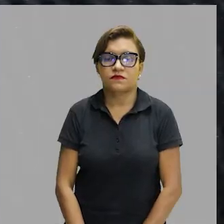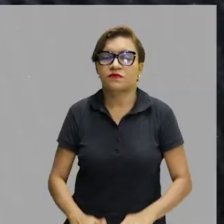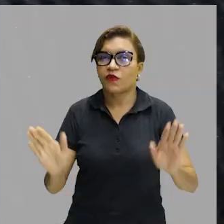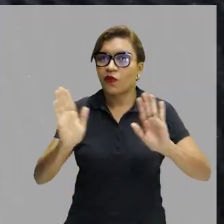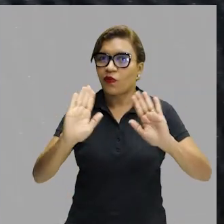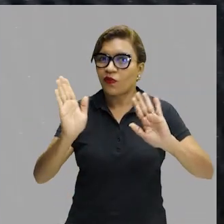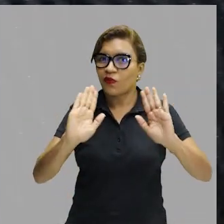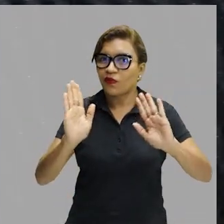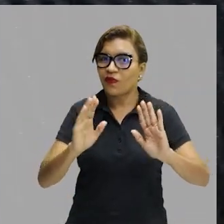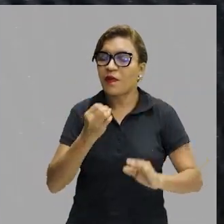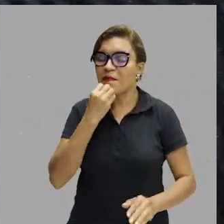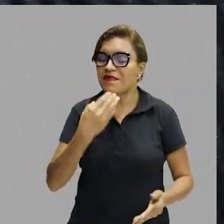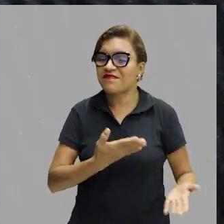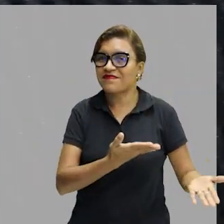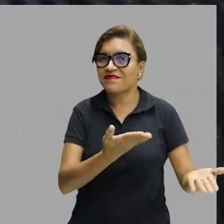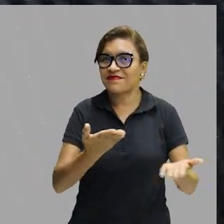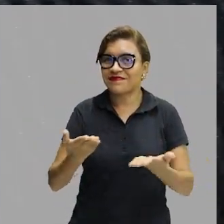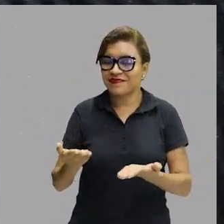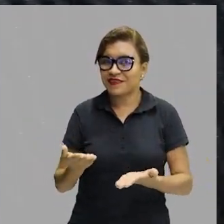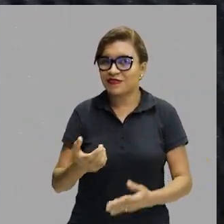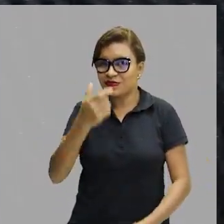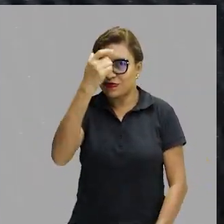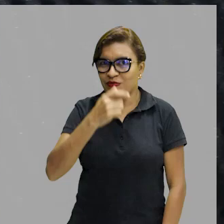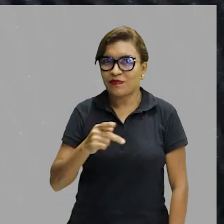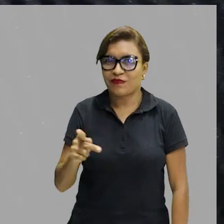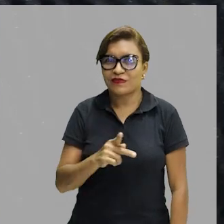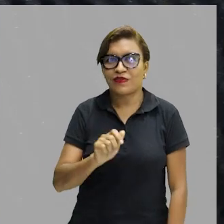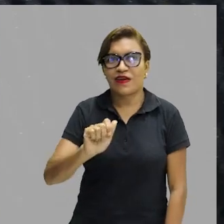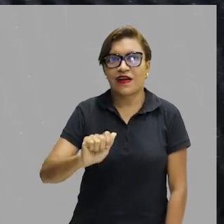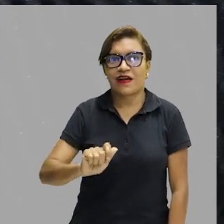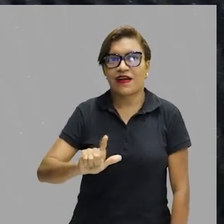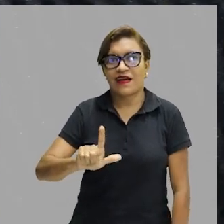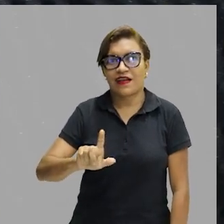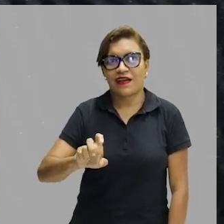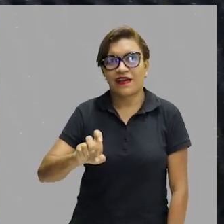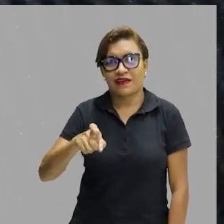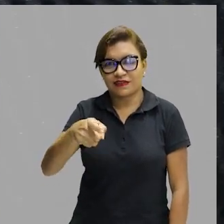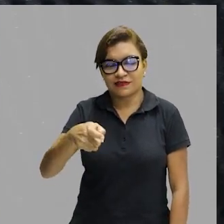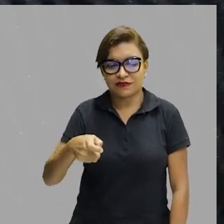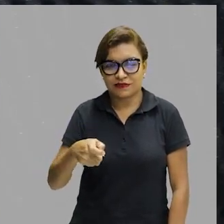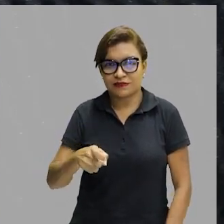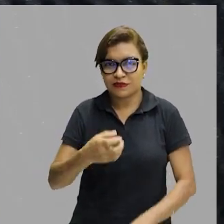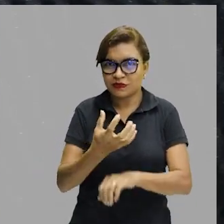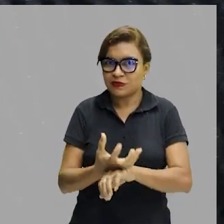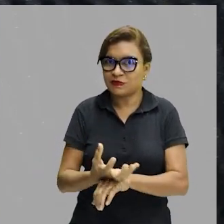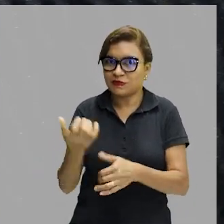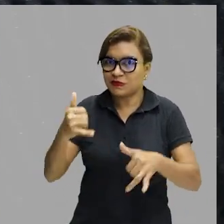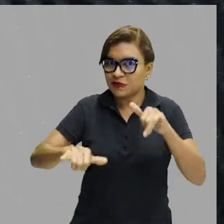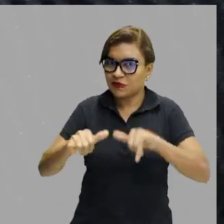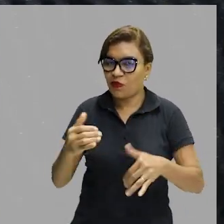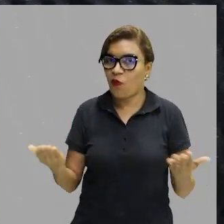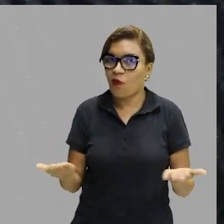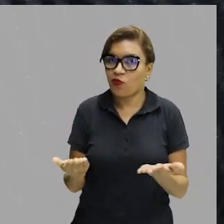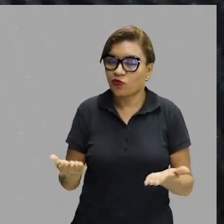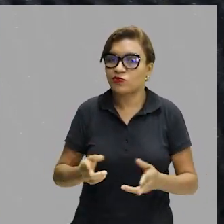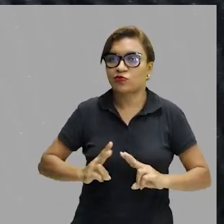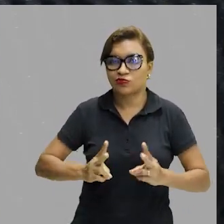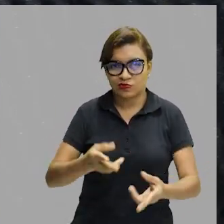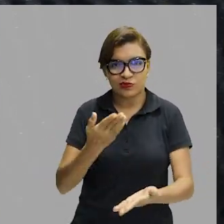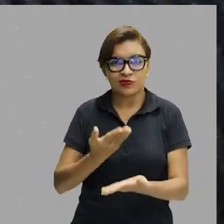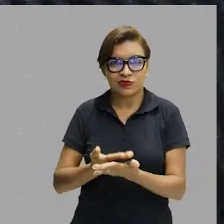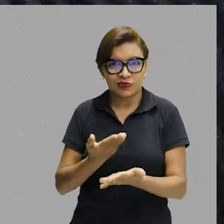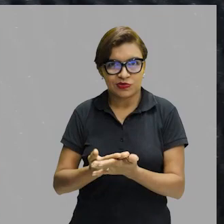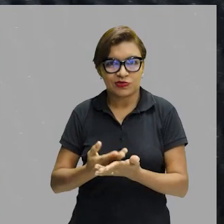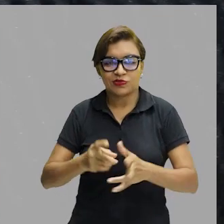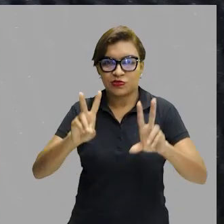Olá, turma, sejam todos bem-vindos. Professor Alex, disciplina Química. E hoje vamos continuar falando sobre as propriedades